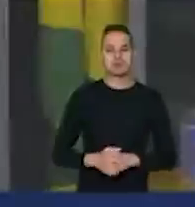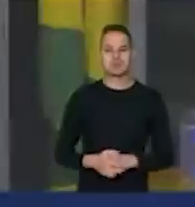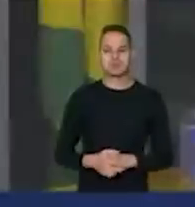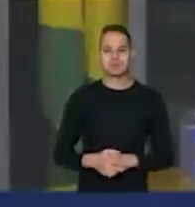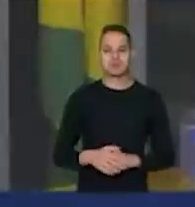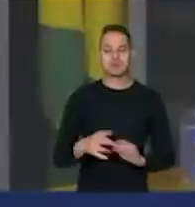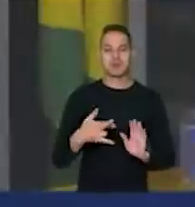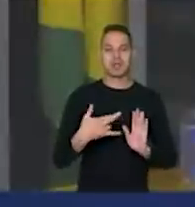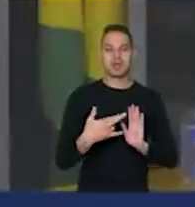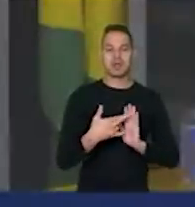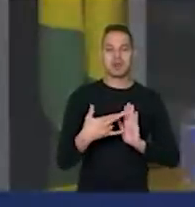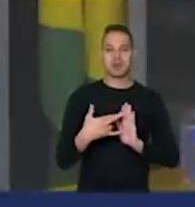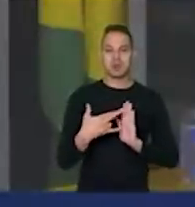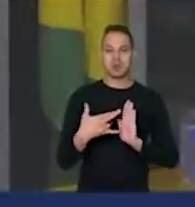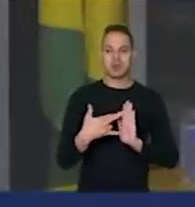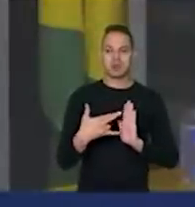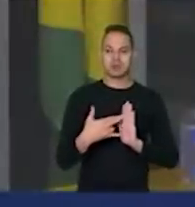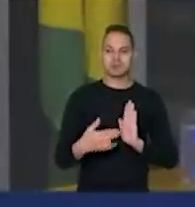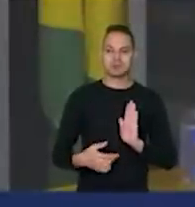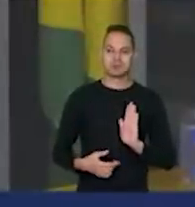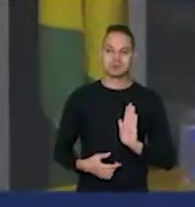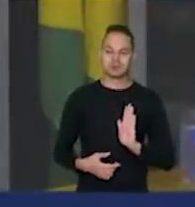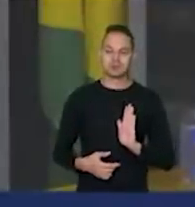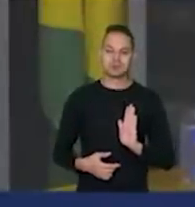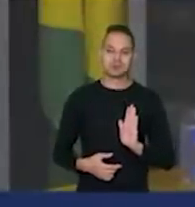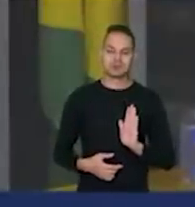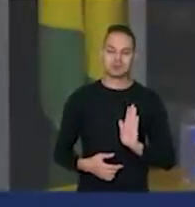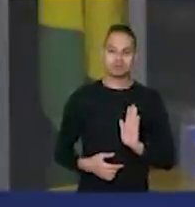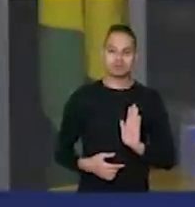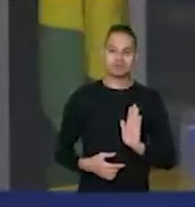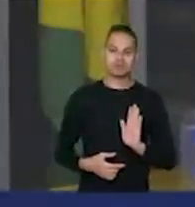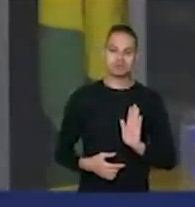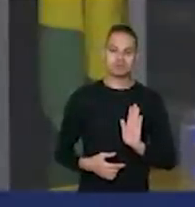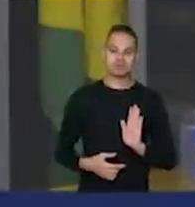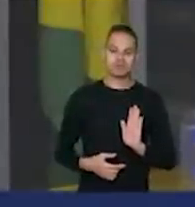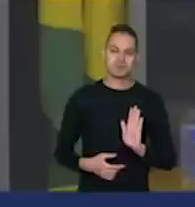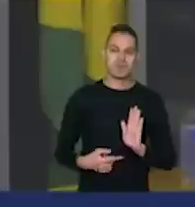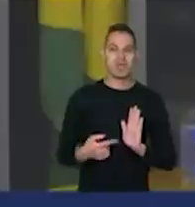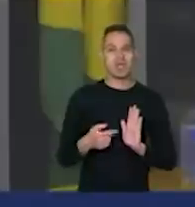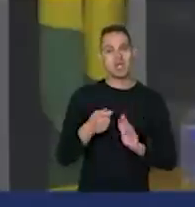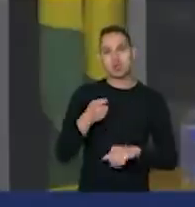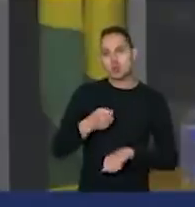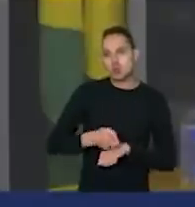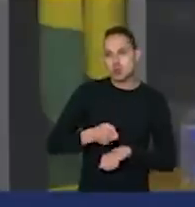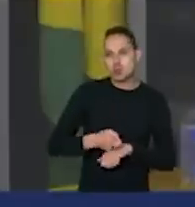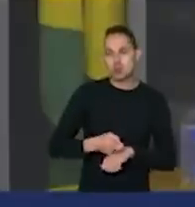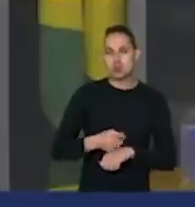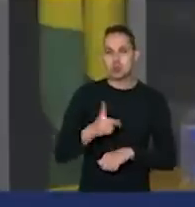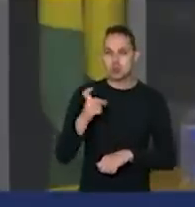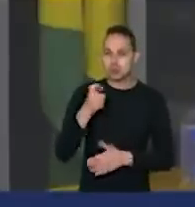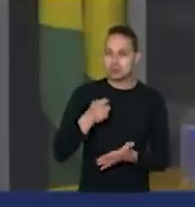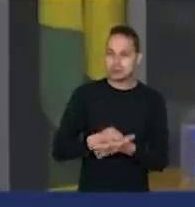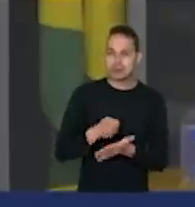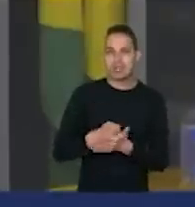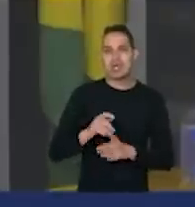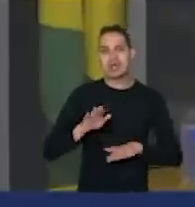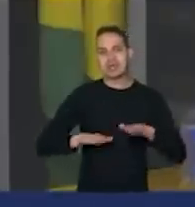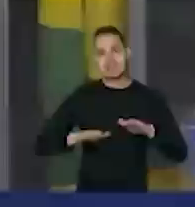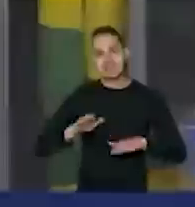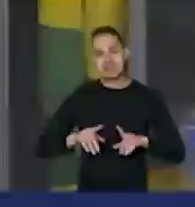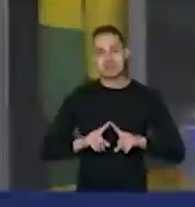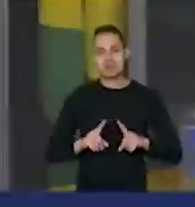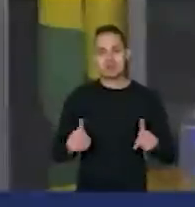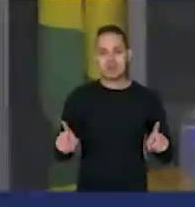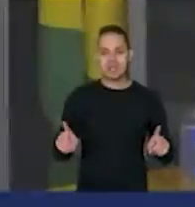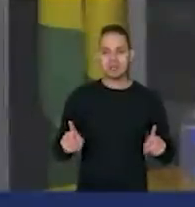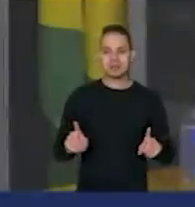regimento, senhor presidente, ele pode ser um pouco duro às vezes, mas nada pode ser